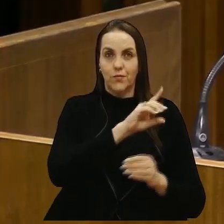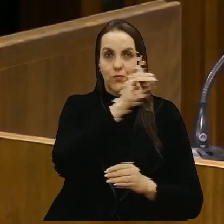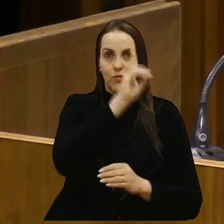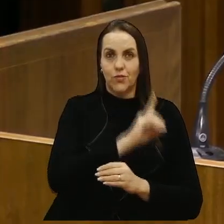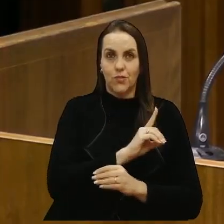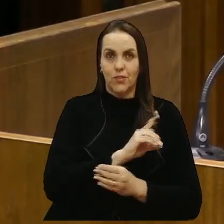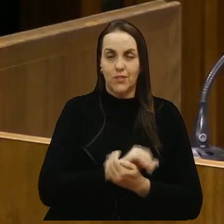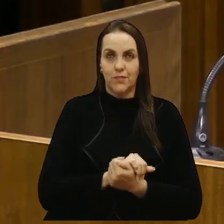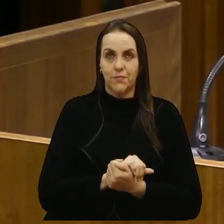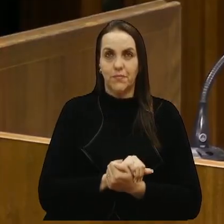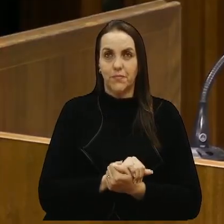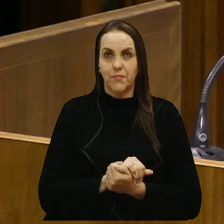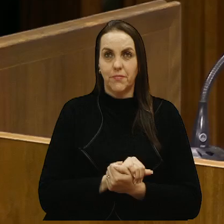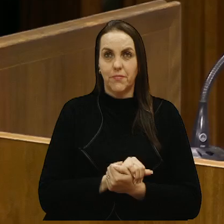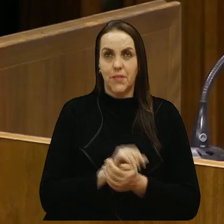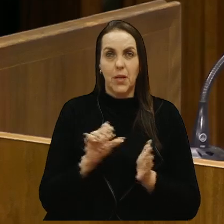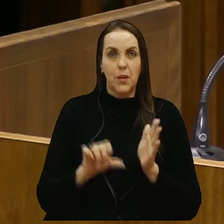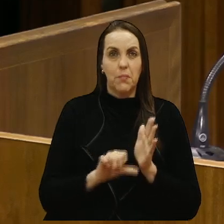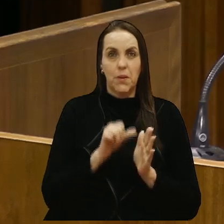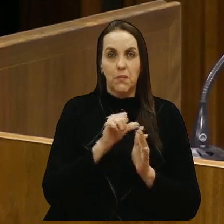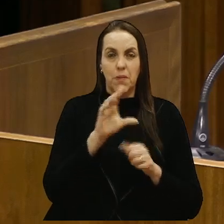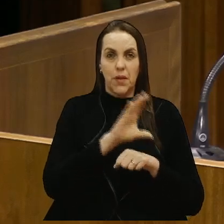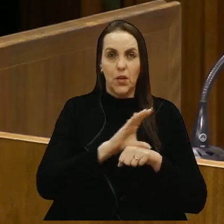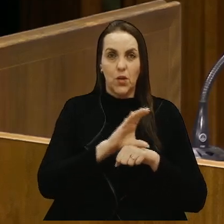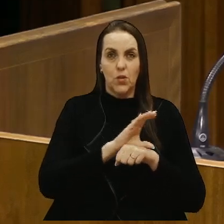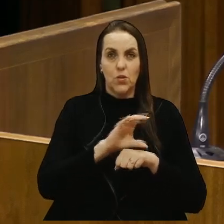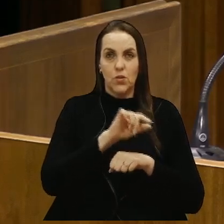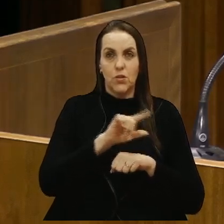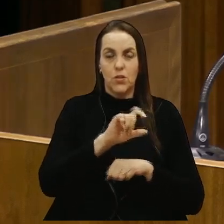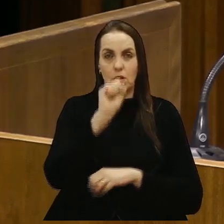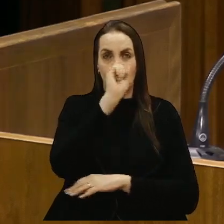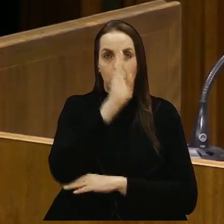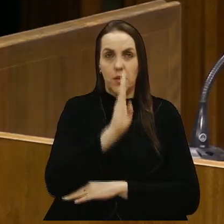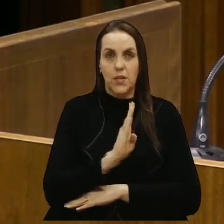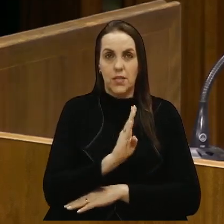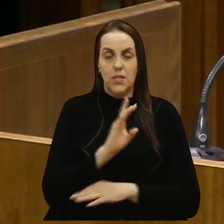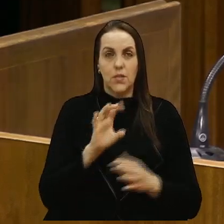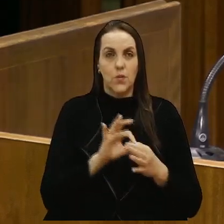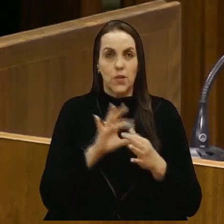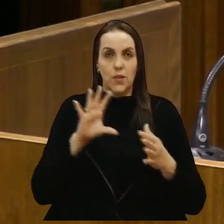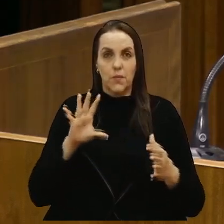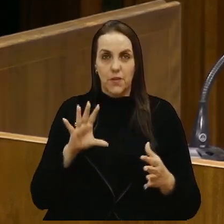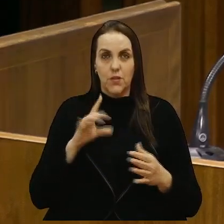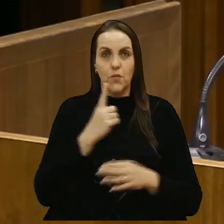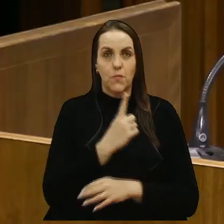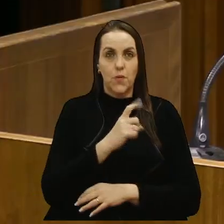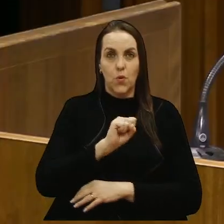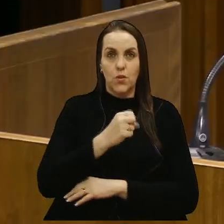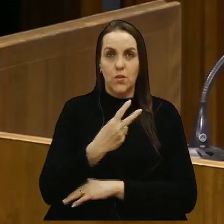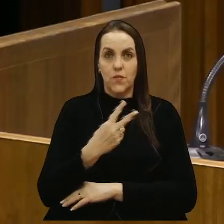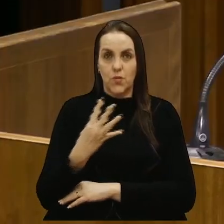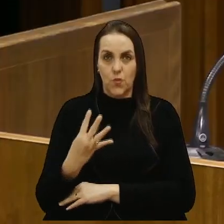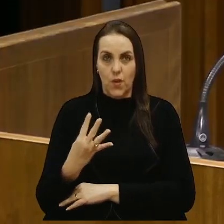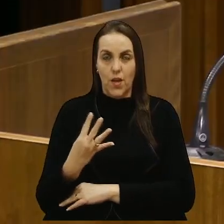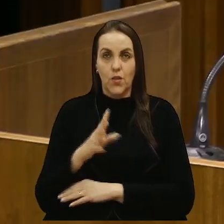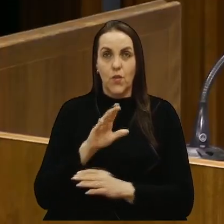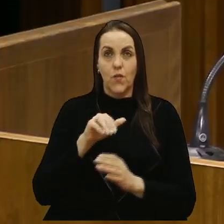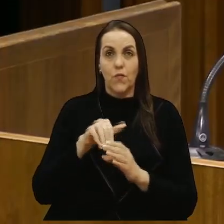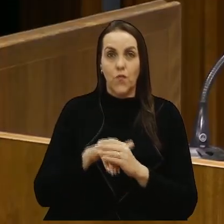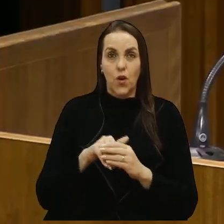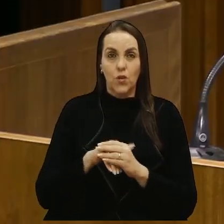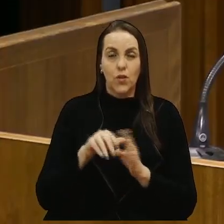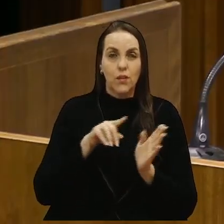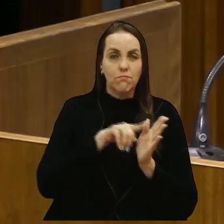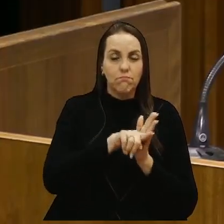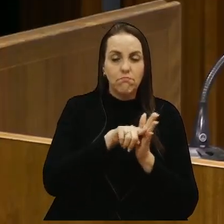Na primeira Constituição do Brasil independente, 1824, o voto era censitário.